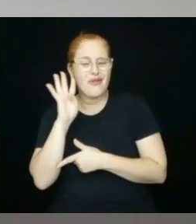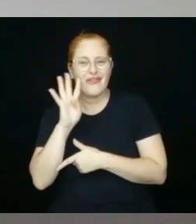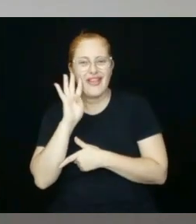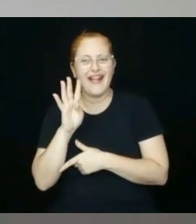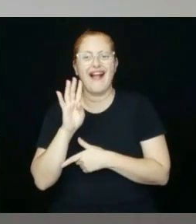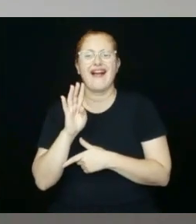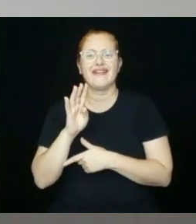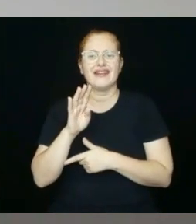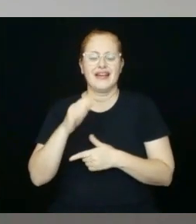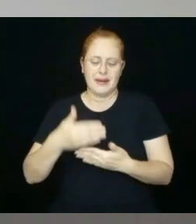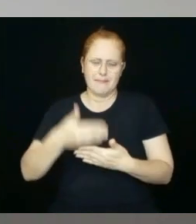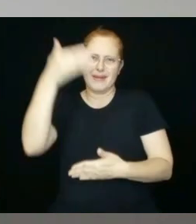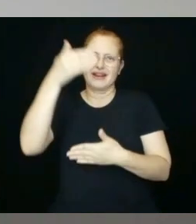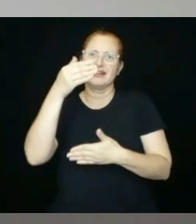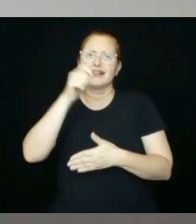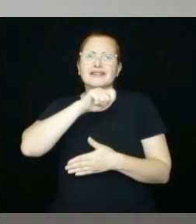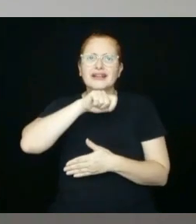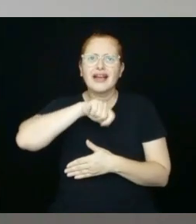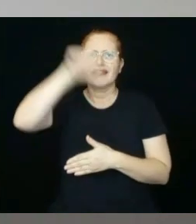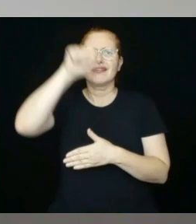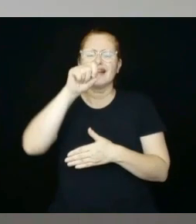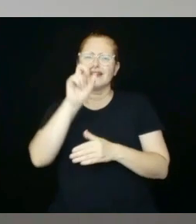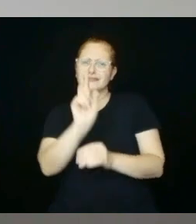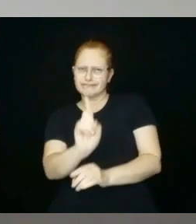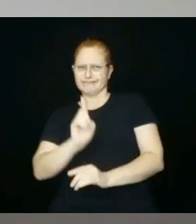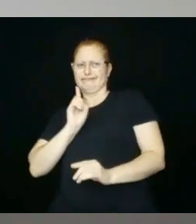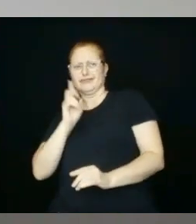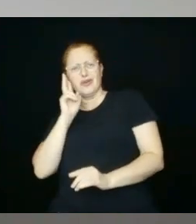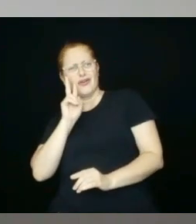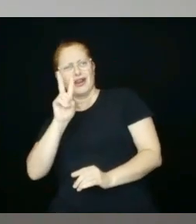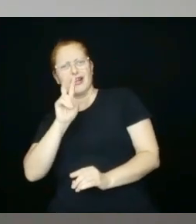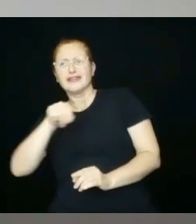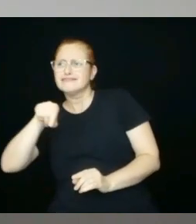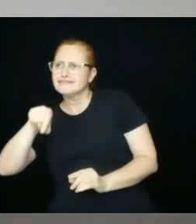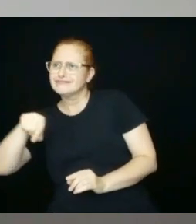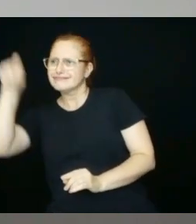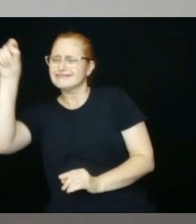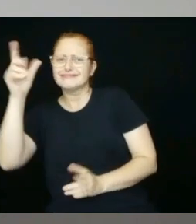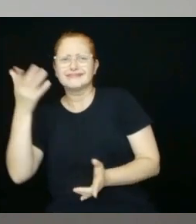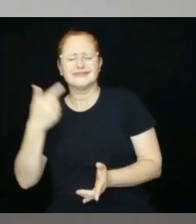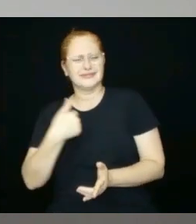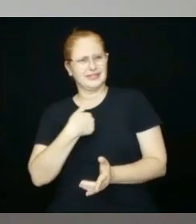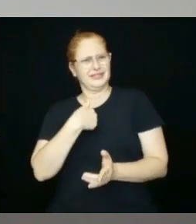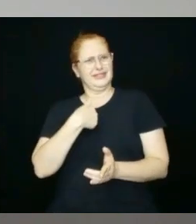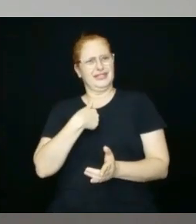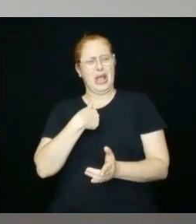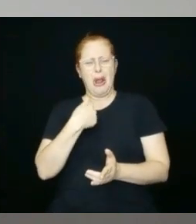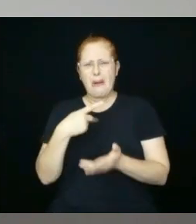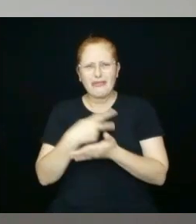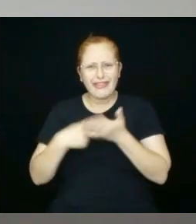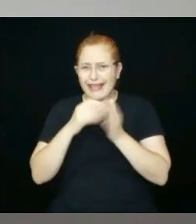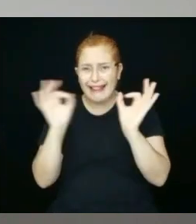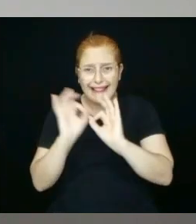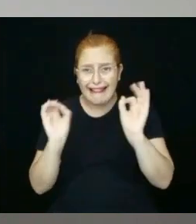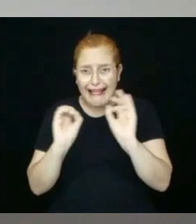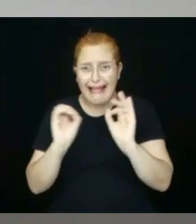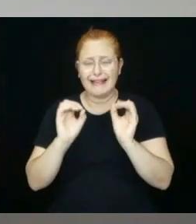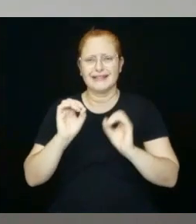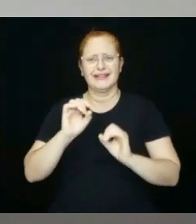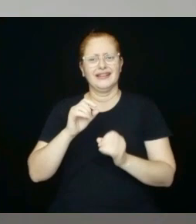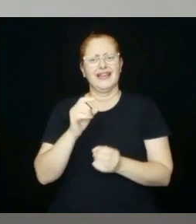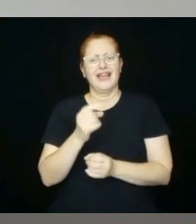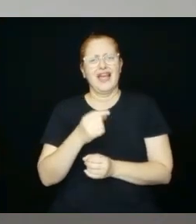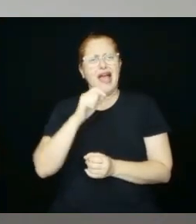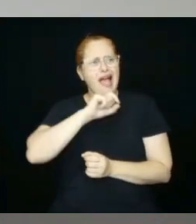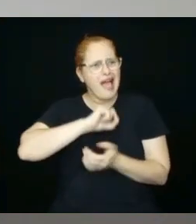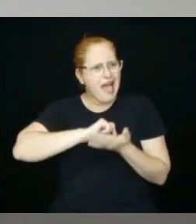Ele ia lá na parede fazer um risquinho aqui, ele saía, olhava, um risquinho lá do outro lado, e eu que não sei desenhar nada, eu dizia, nossa, é um risquinho